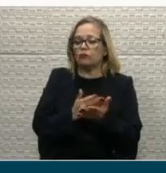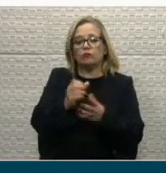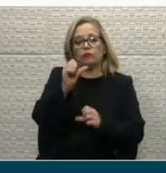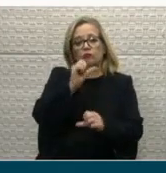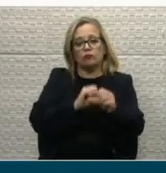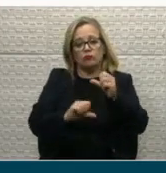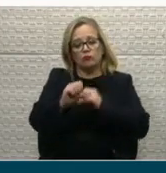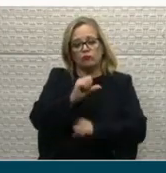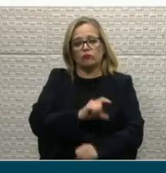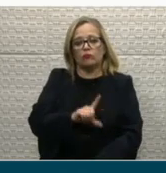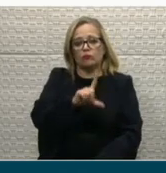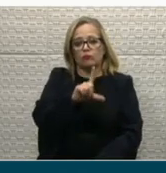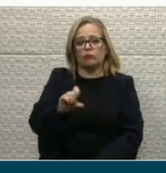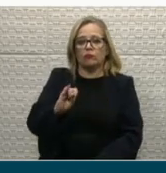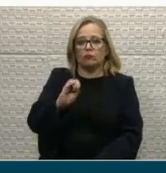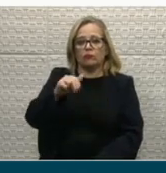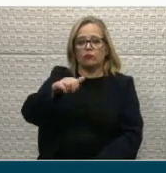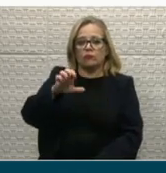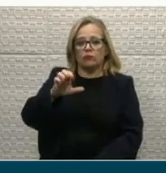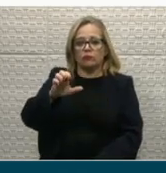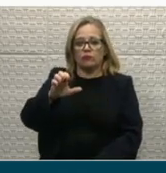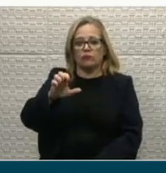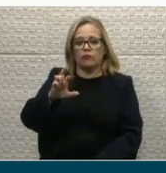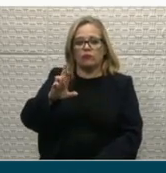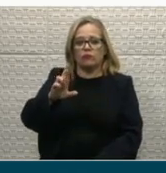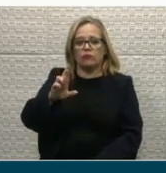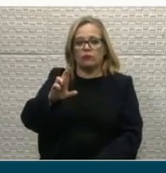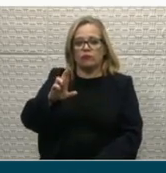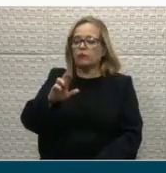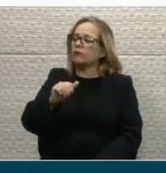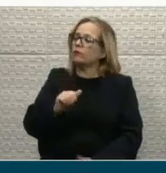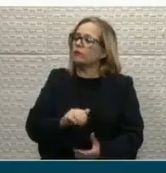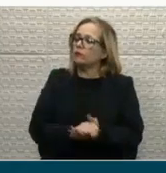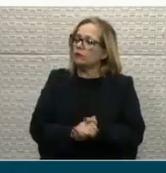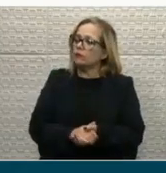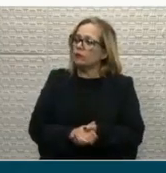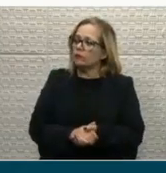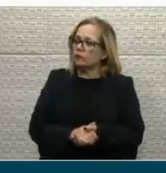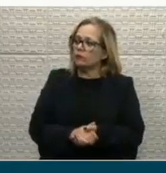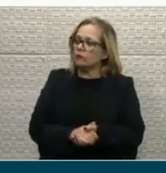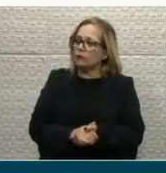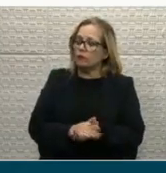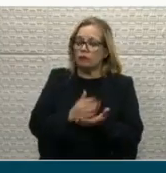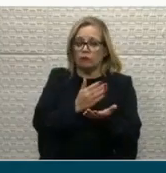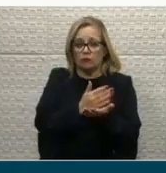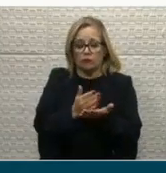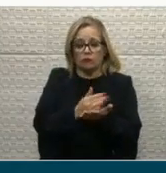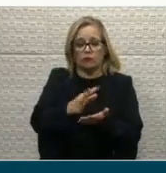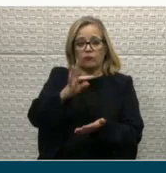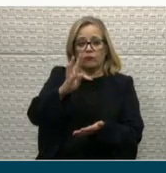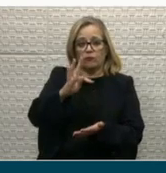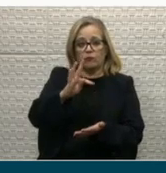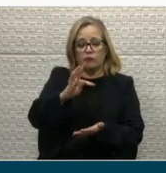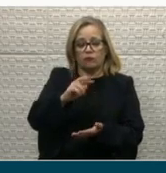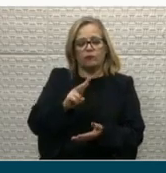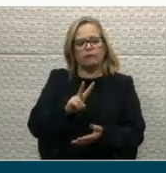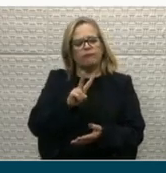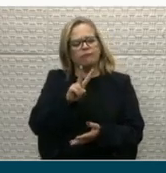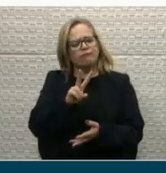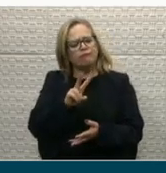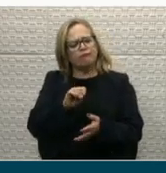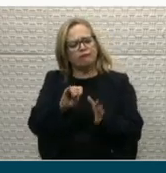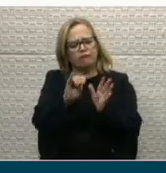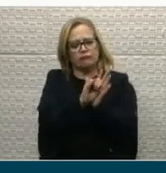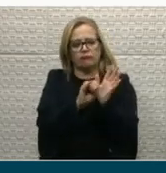linear de um espaço V nele próprio. Então, nosso objetivo é partir desse operador, identificar